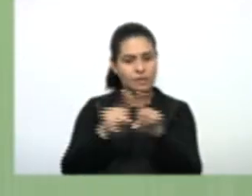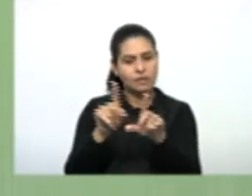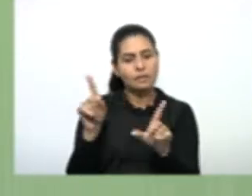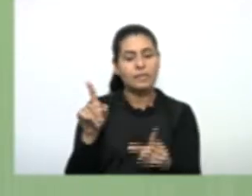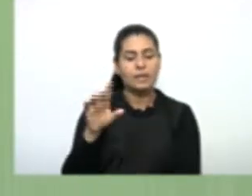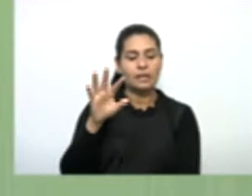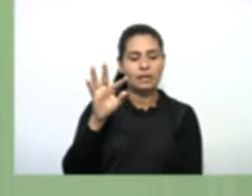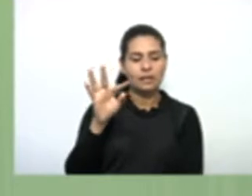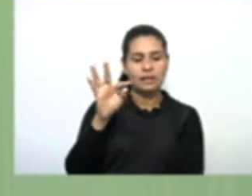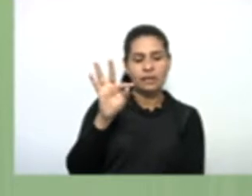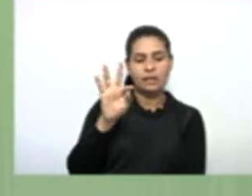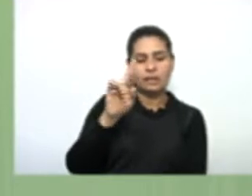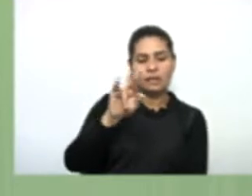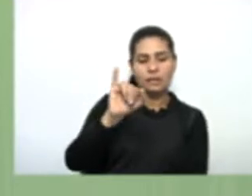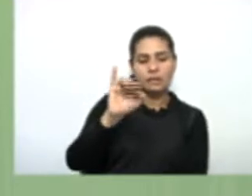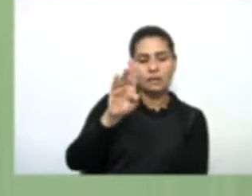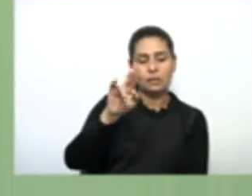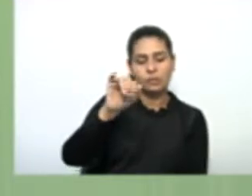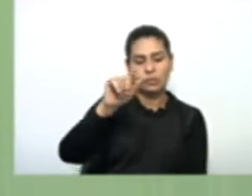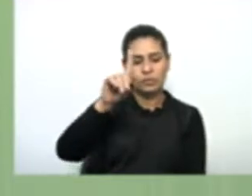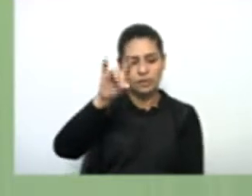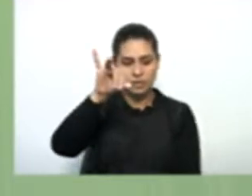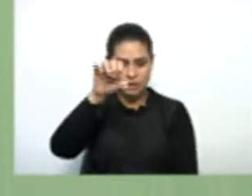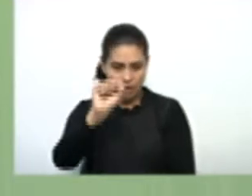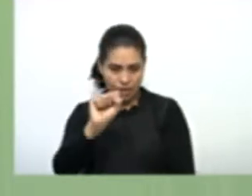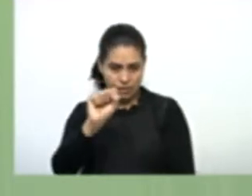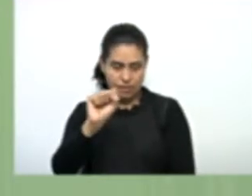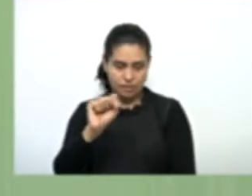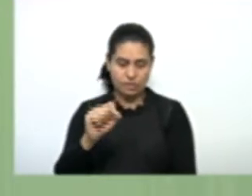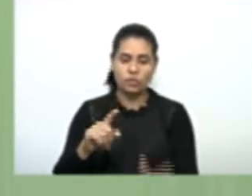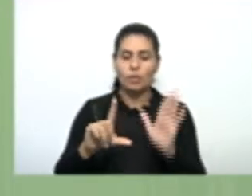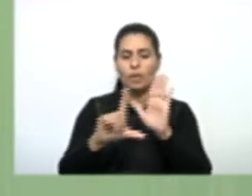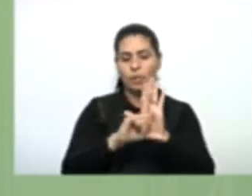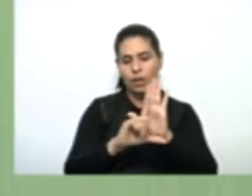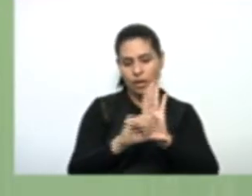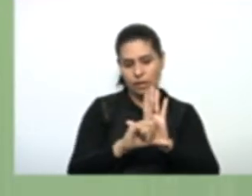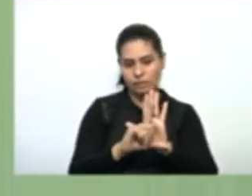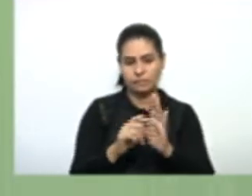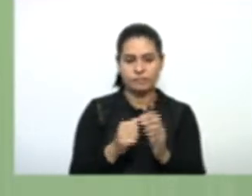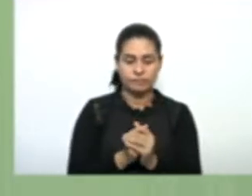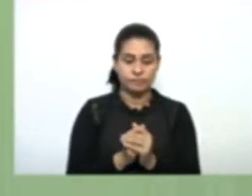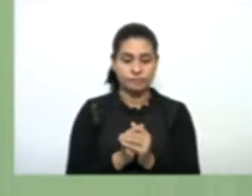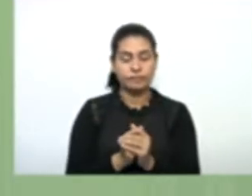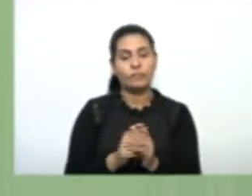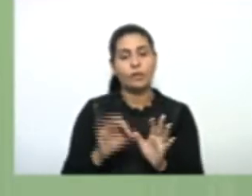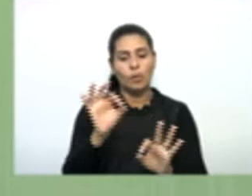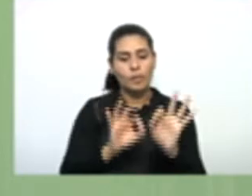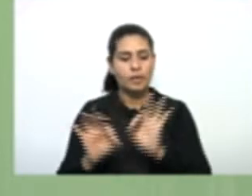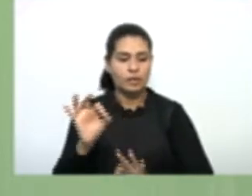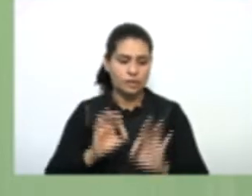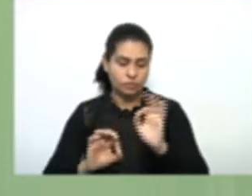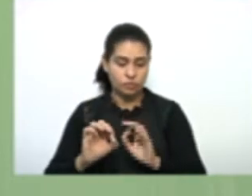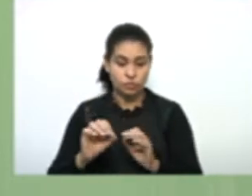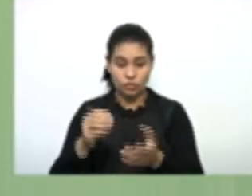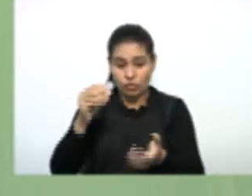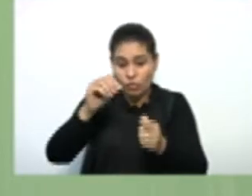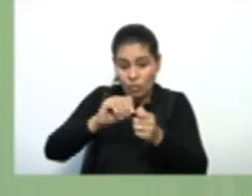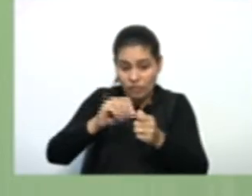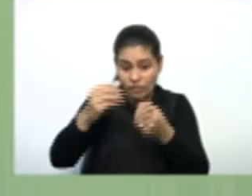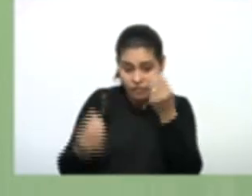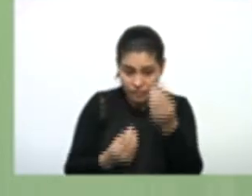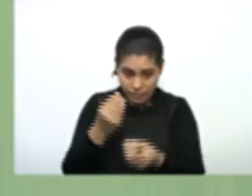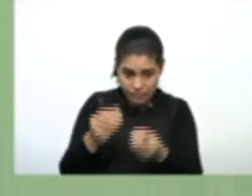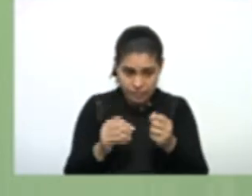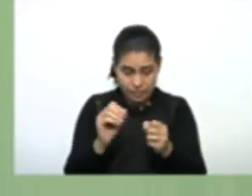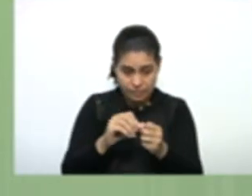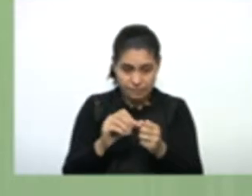tributadas de acordo com a legislação vigente. Então, as operações que caracterizam o ato